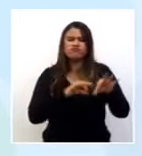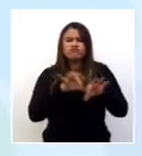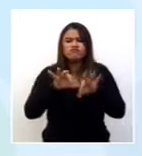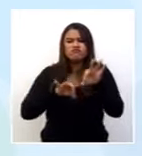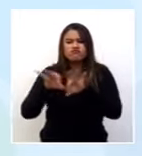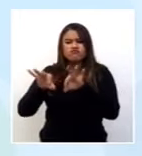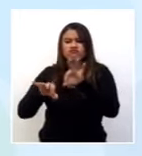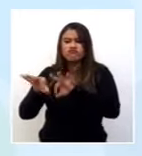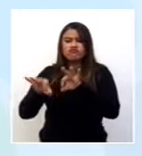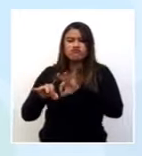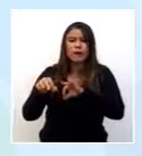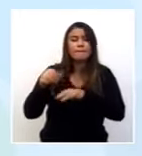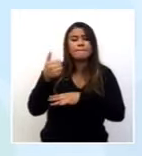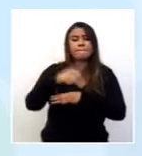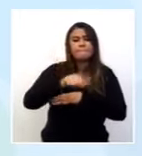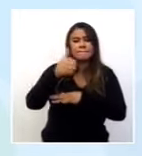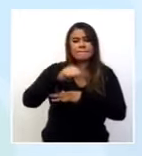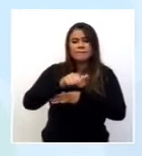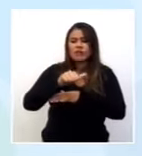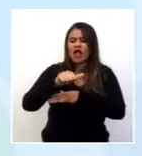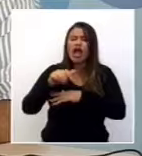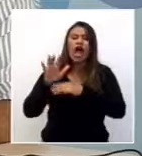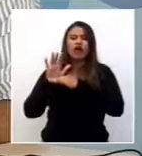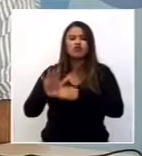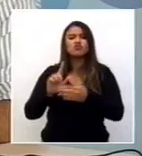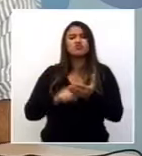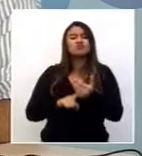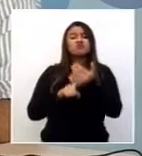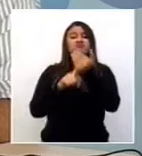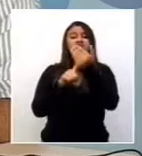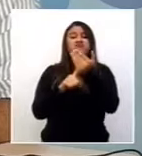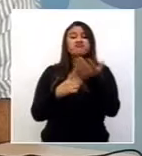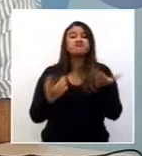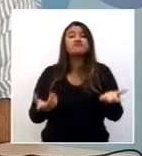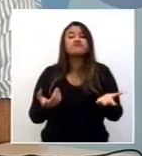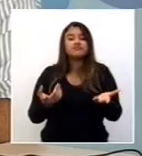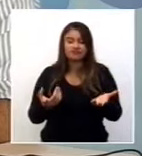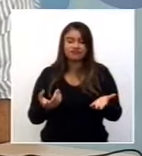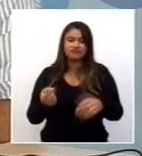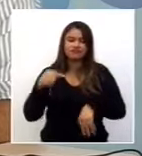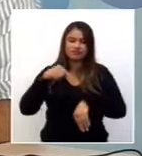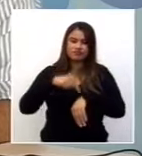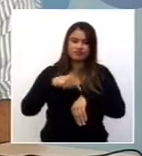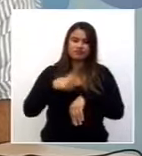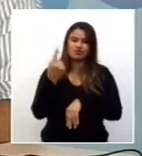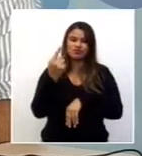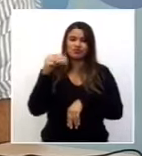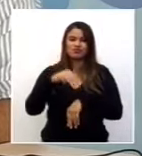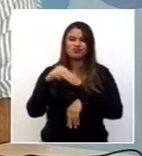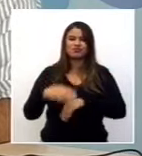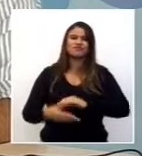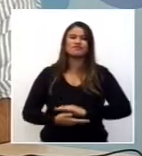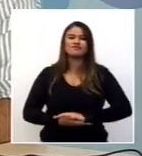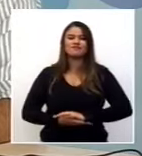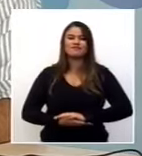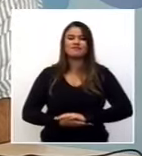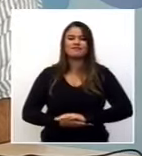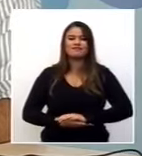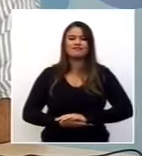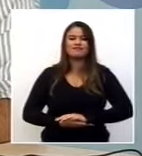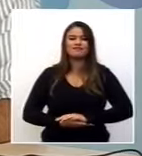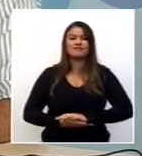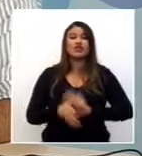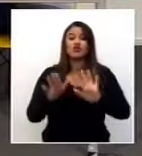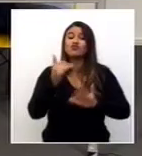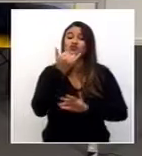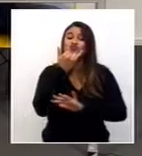contexto de aulas mediadas por tecnologia. Vocês terão 1 minuto para isso. 10. 10